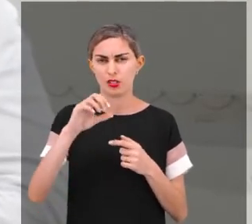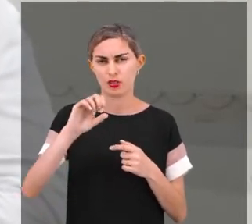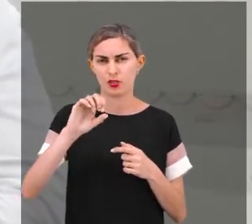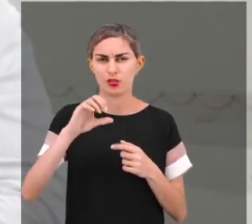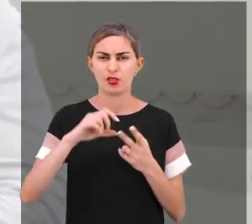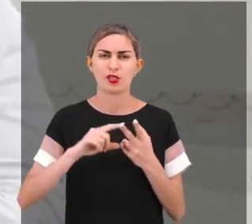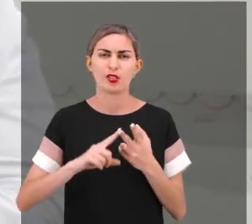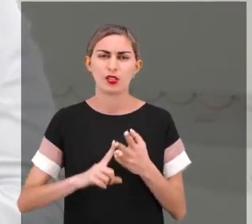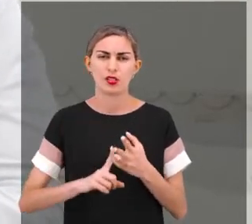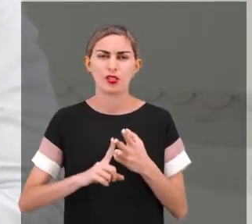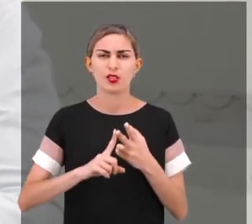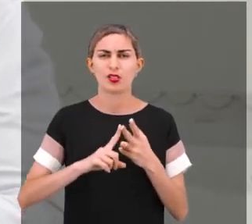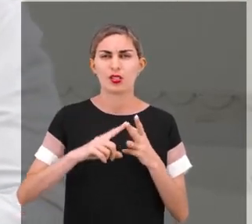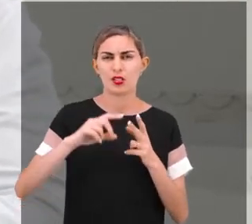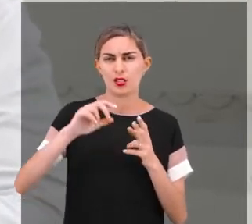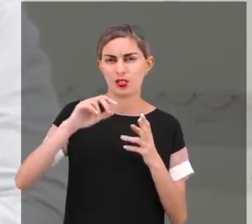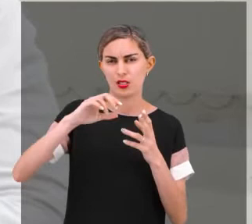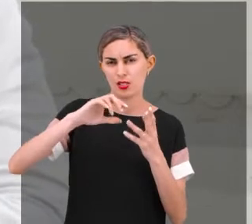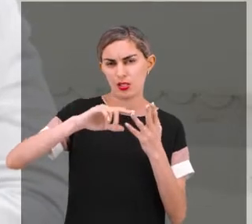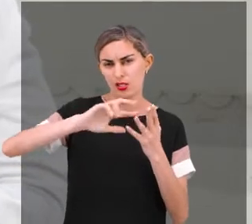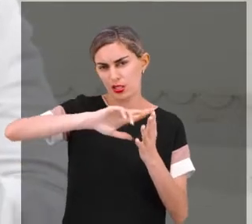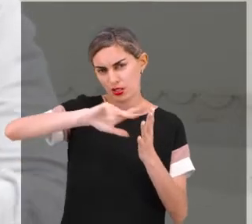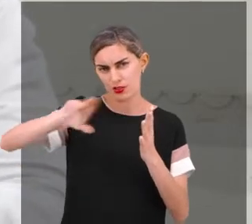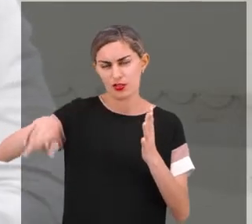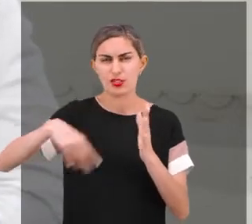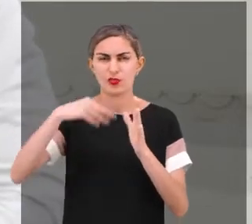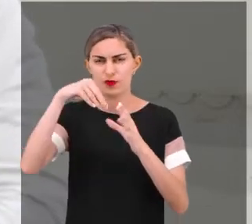o SESMIT, a CIPATP,